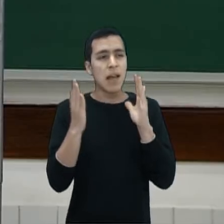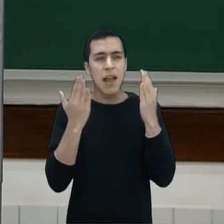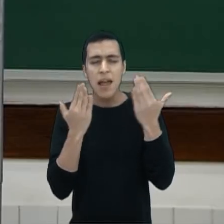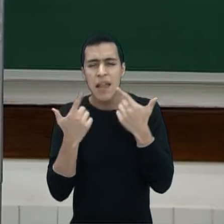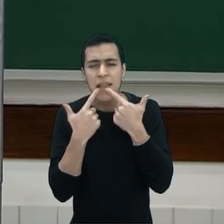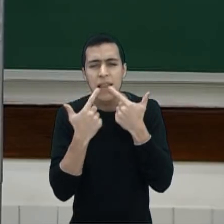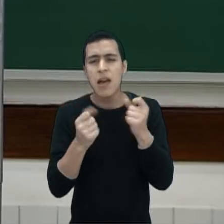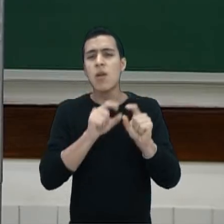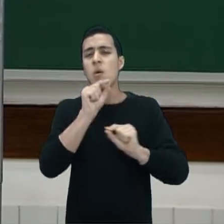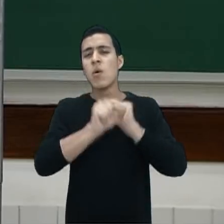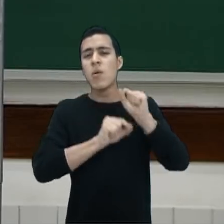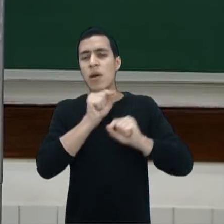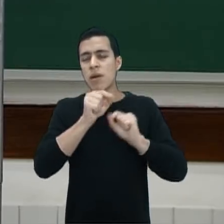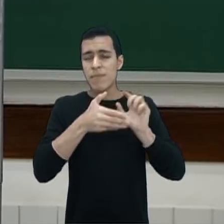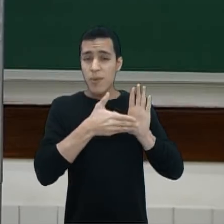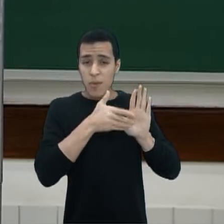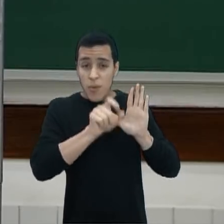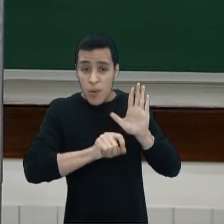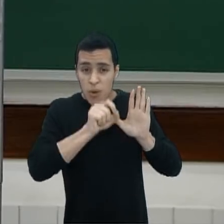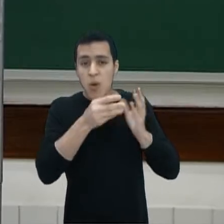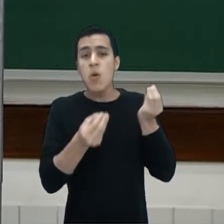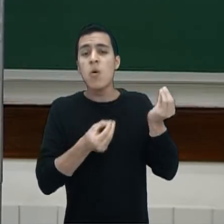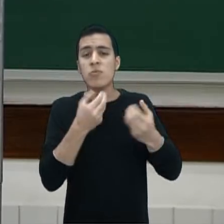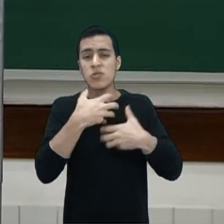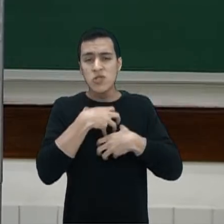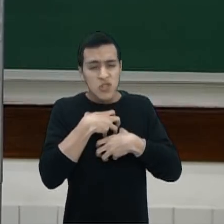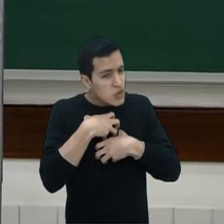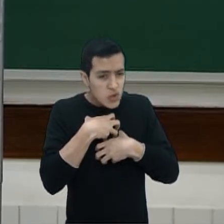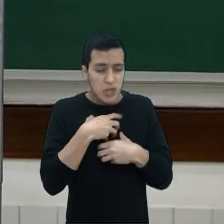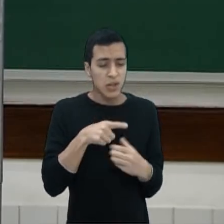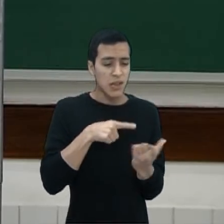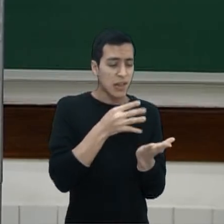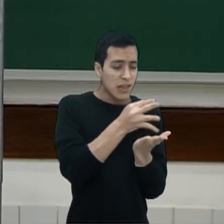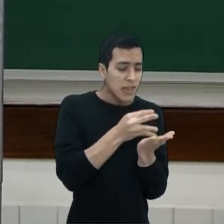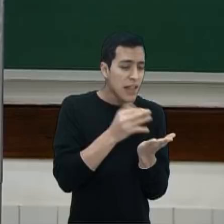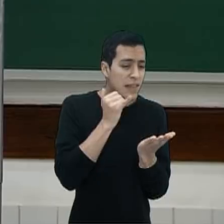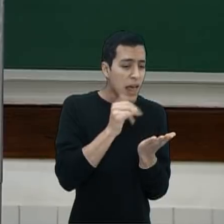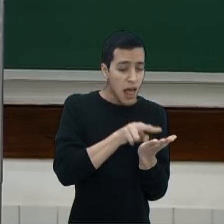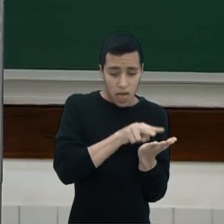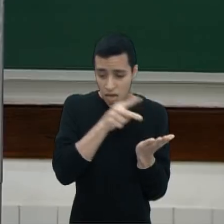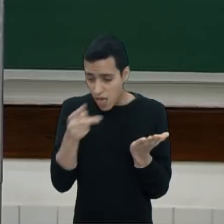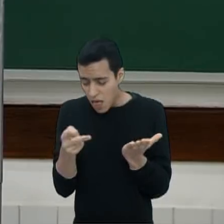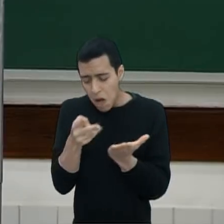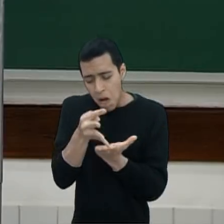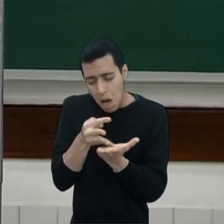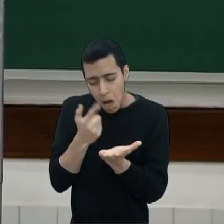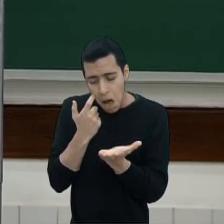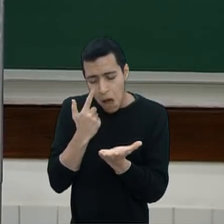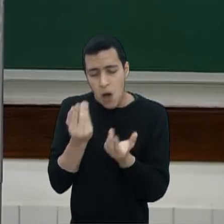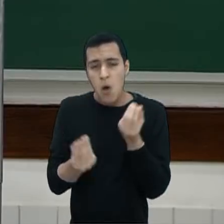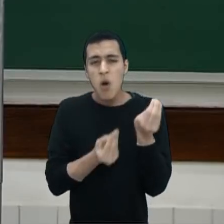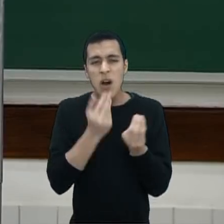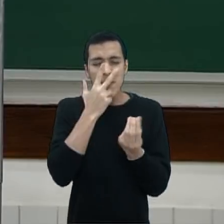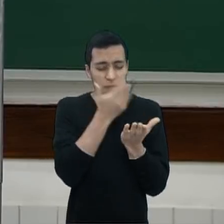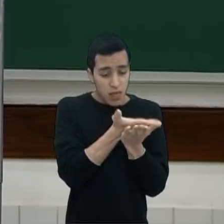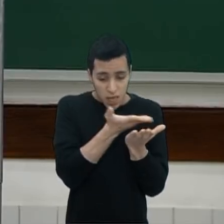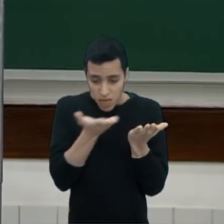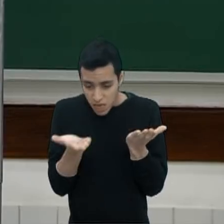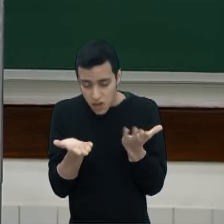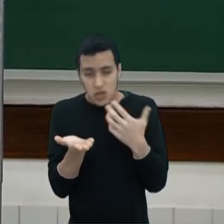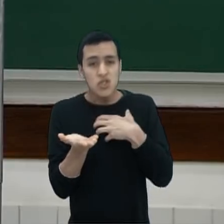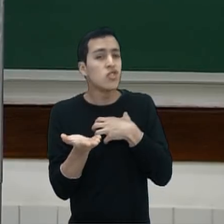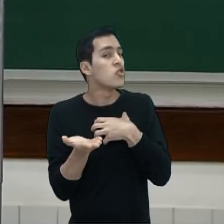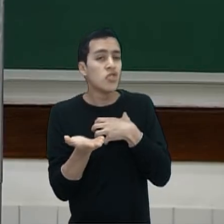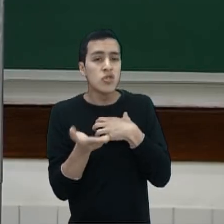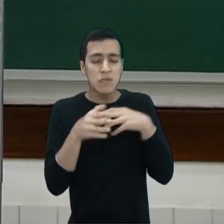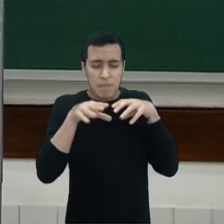vai propor para vocês como que se faz a transposição da narração para um texto dramático, né? Como que eu